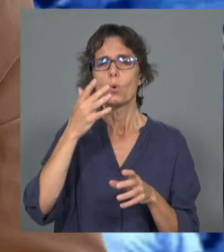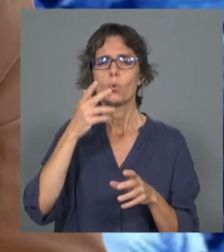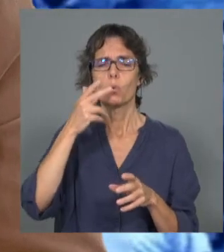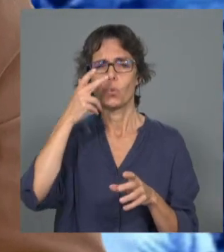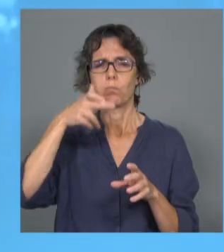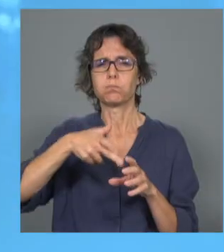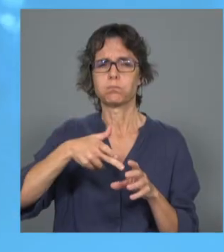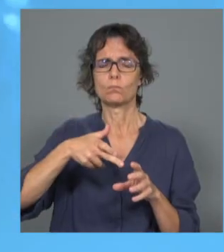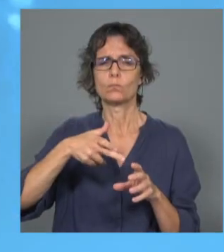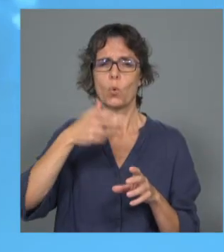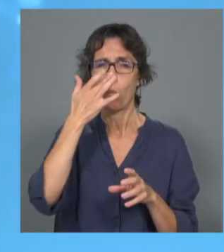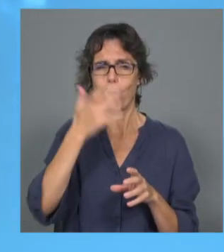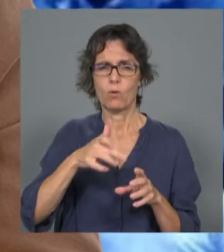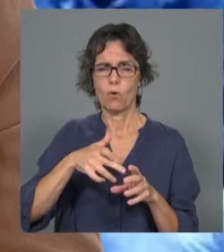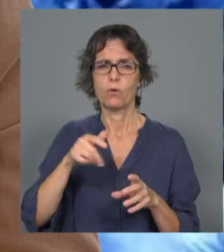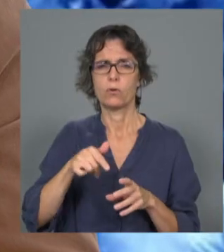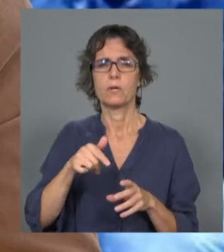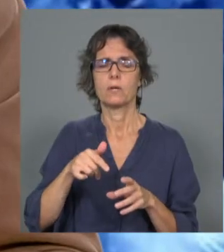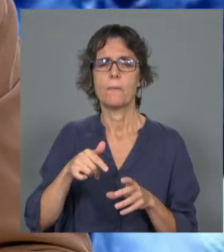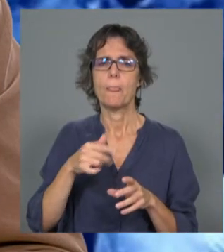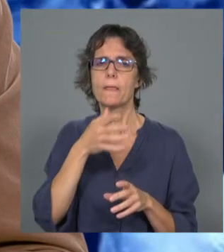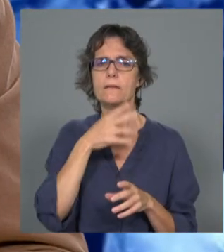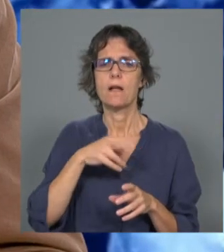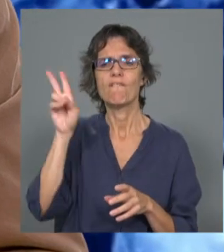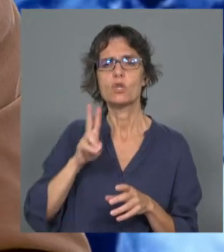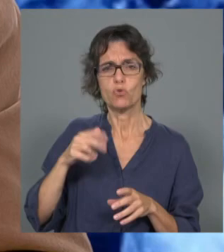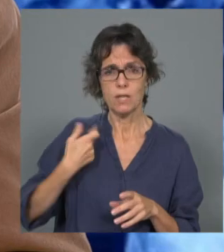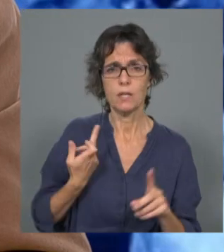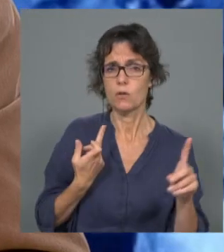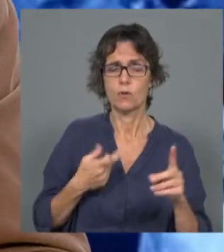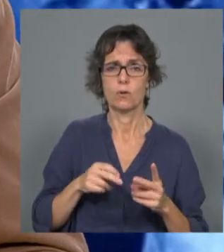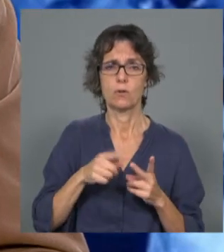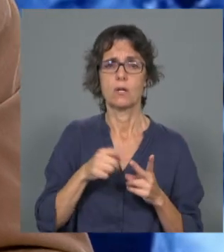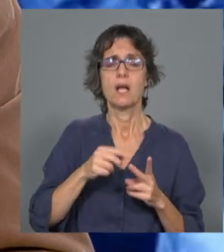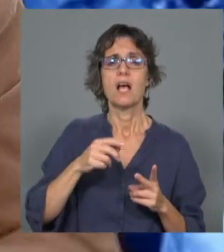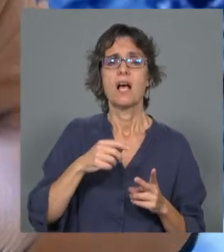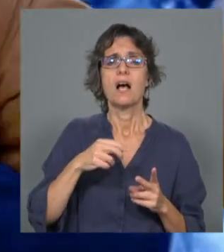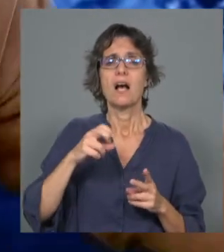petróleo. Ele disse: a Venezuela é rica? Não é, e tem petróleo. A Nigéria é rica? Não tem,